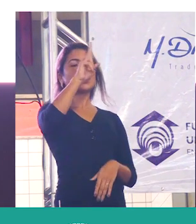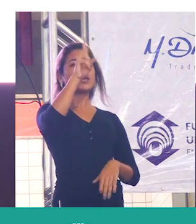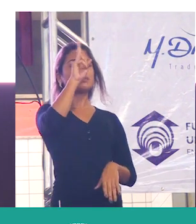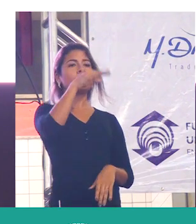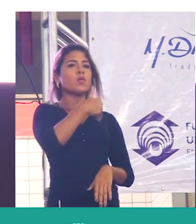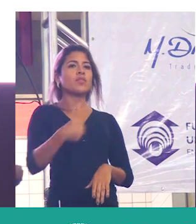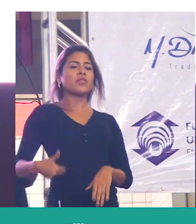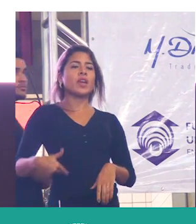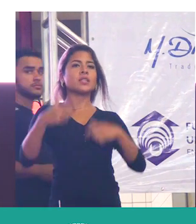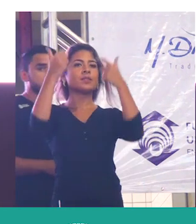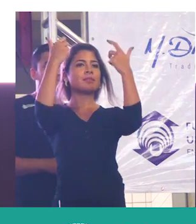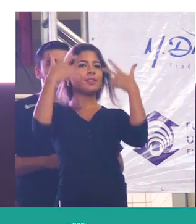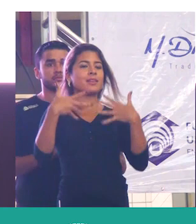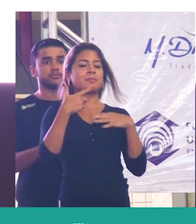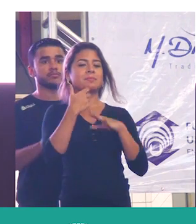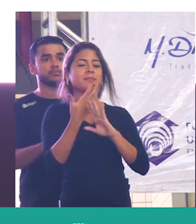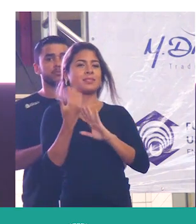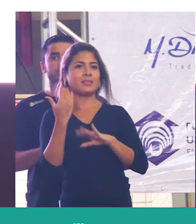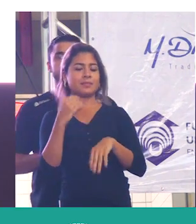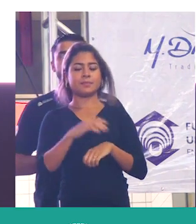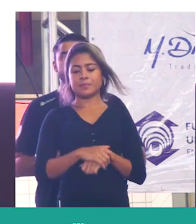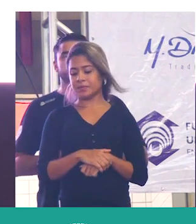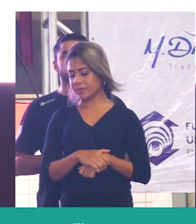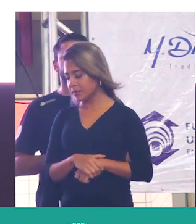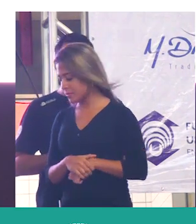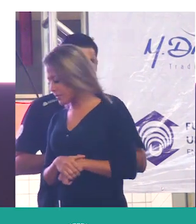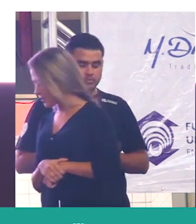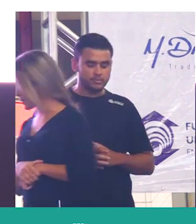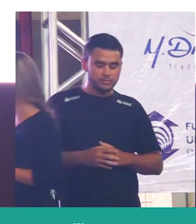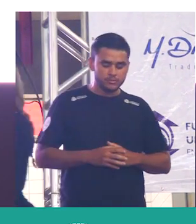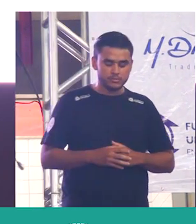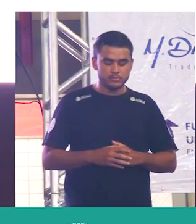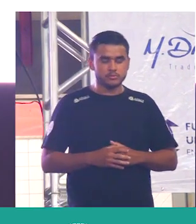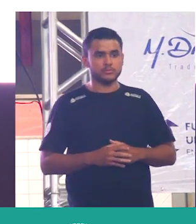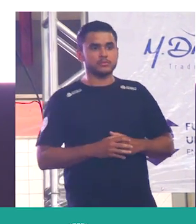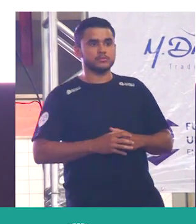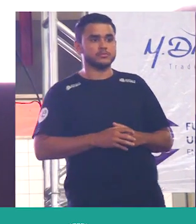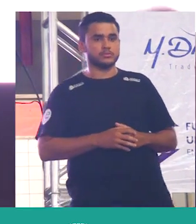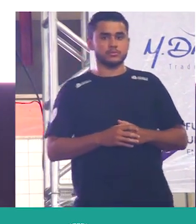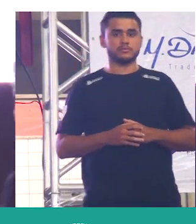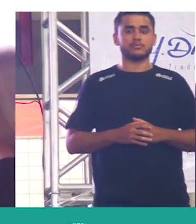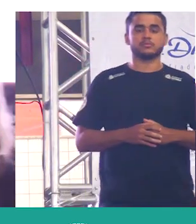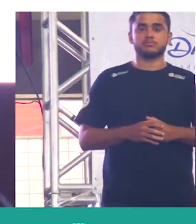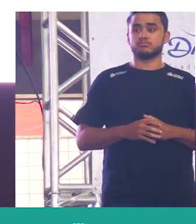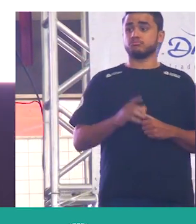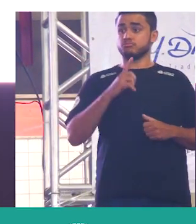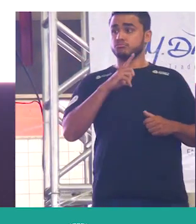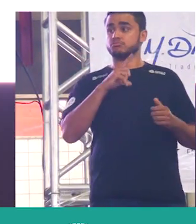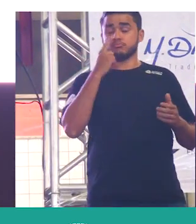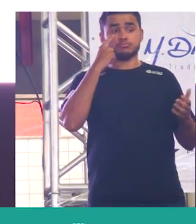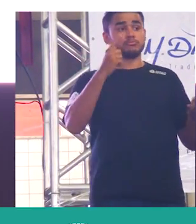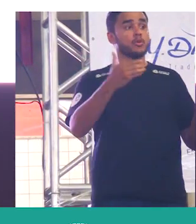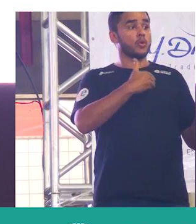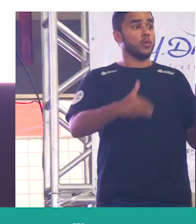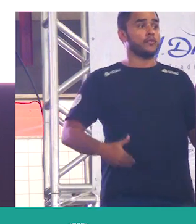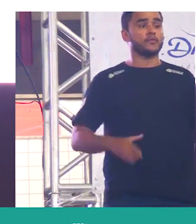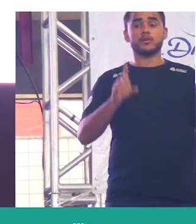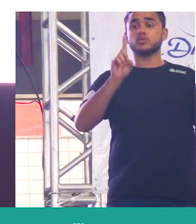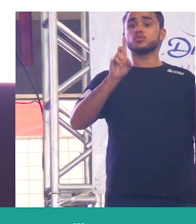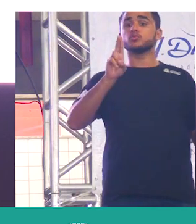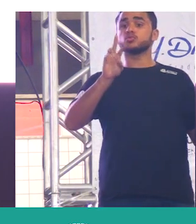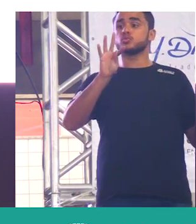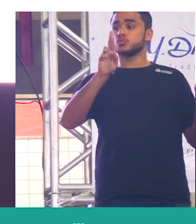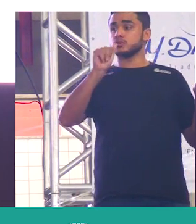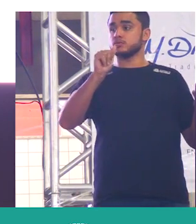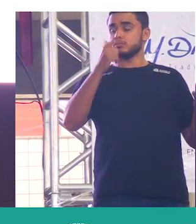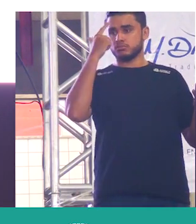poucos instantes, o primeiro deles é o Dutra. Você que apenas está acompanhando a aula